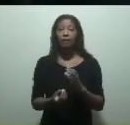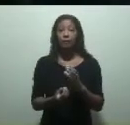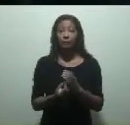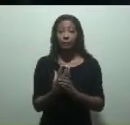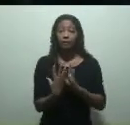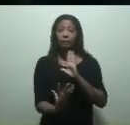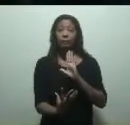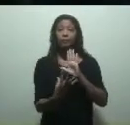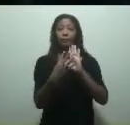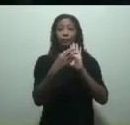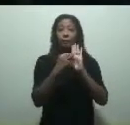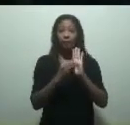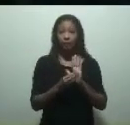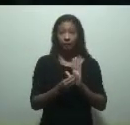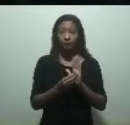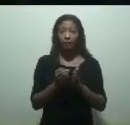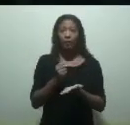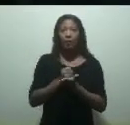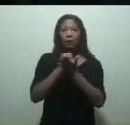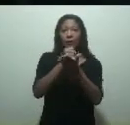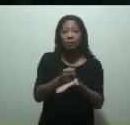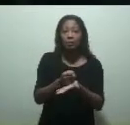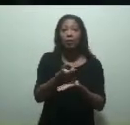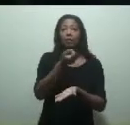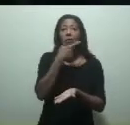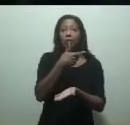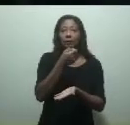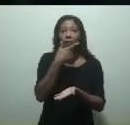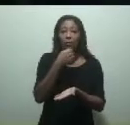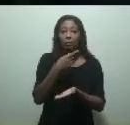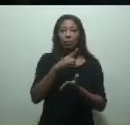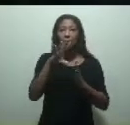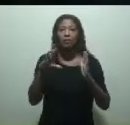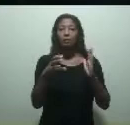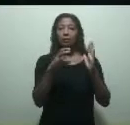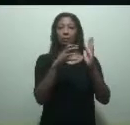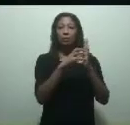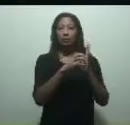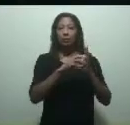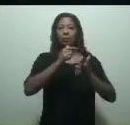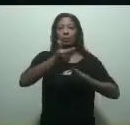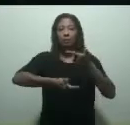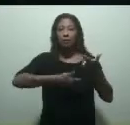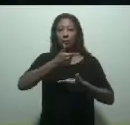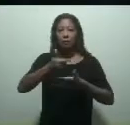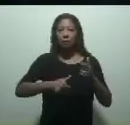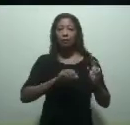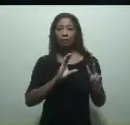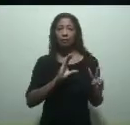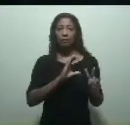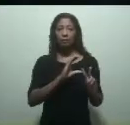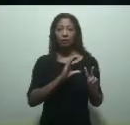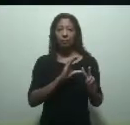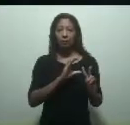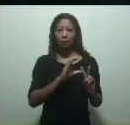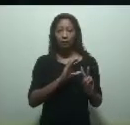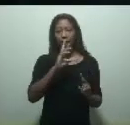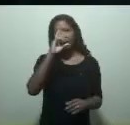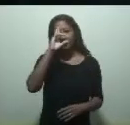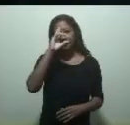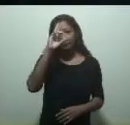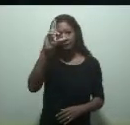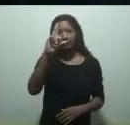alimentação para os servidores efetivos da Câmara Municipal de Parnamirim. Autor, Poder Legislativo